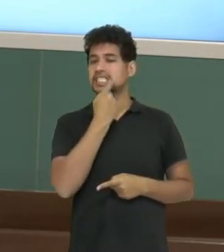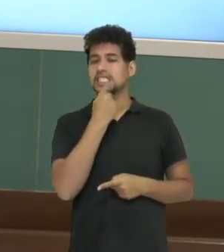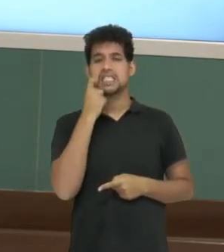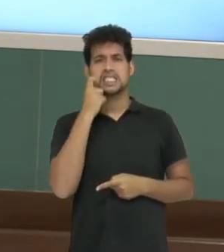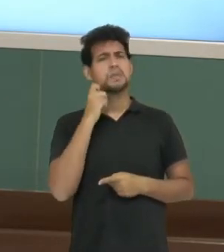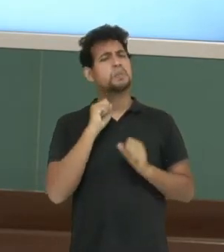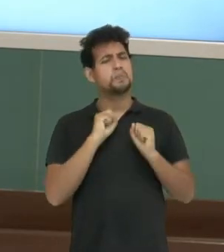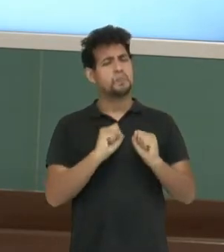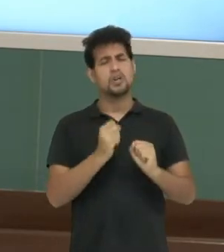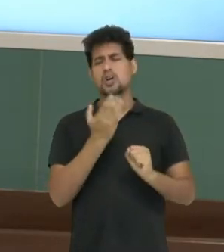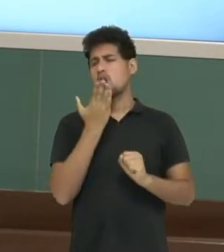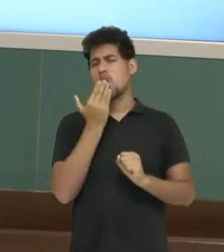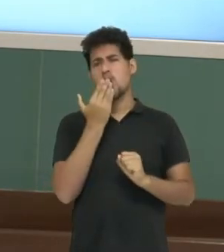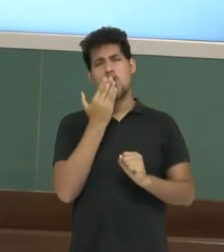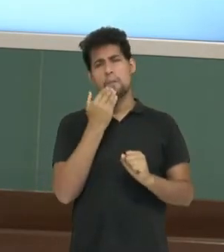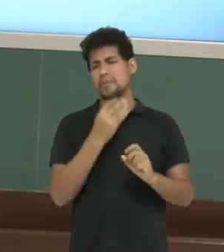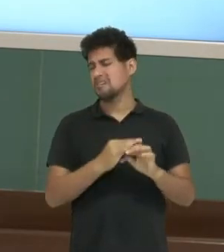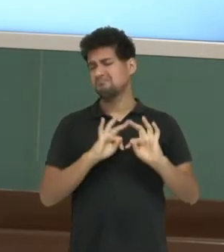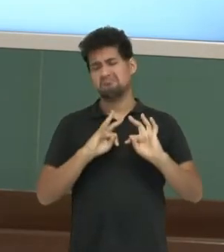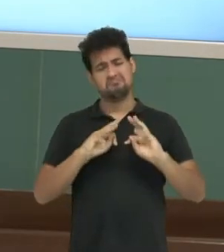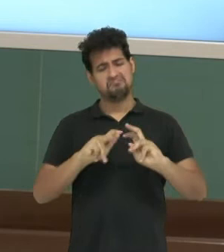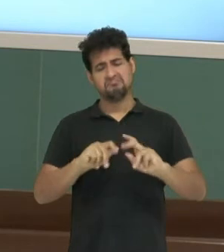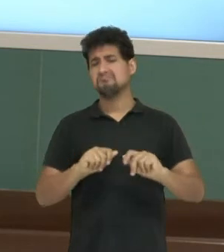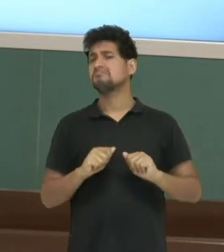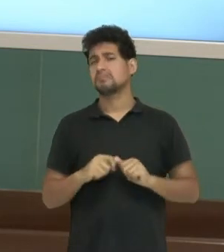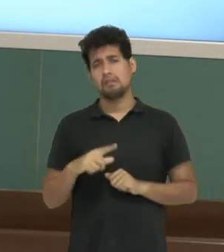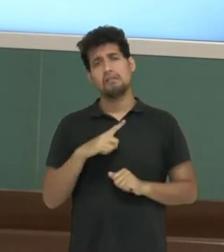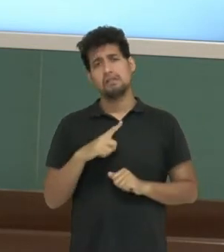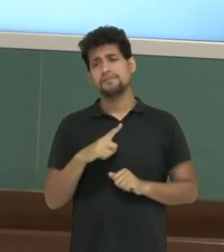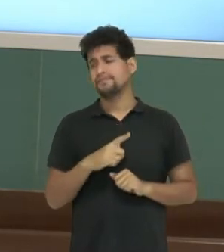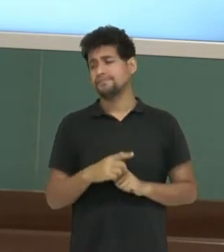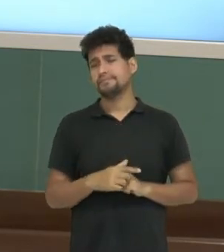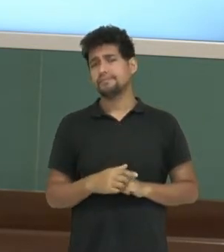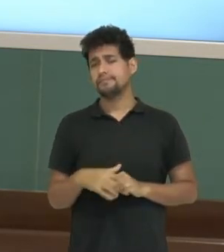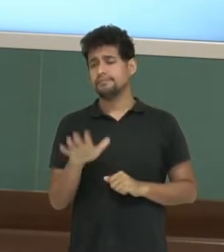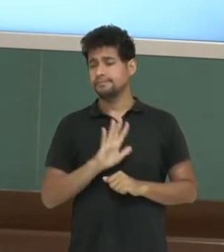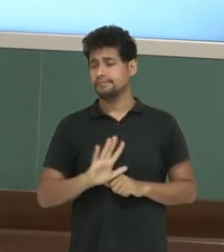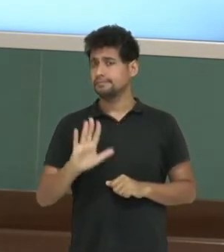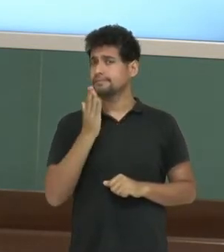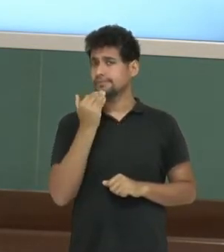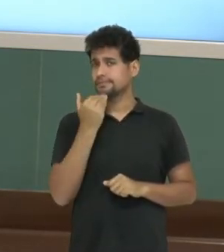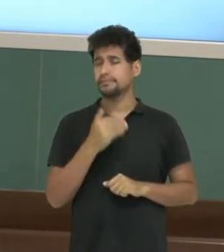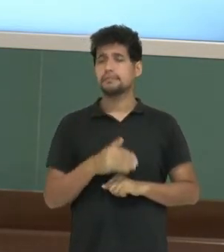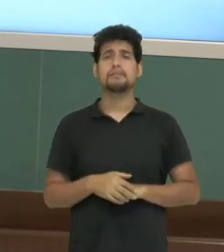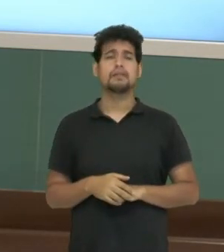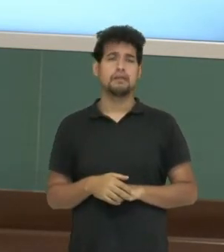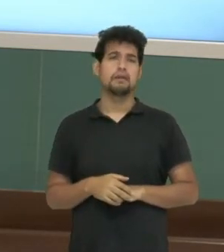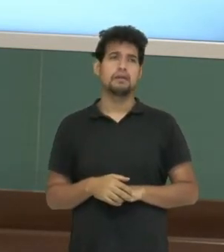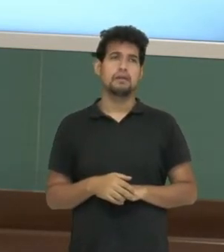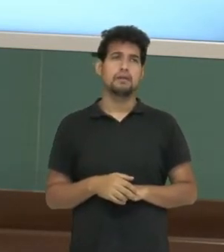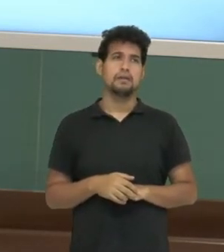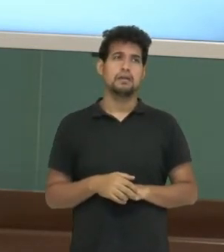podem comer praticamente de tudo que está ali no hábito alimentar deles.